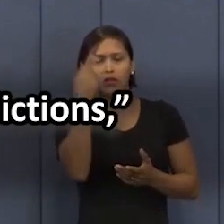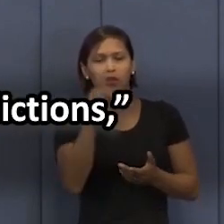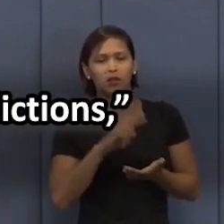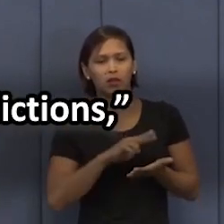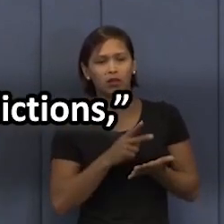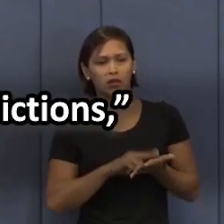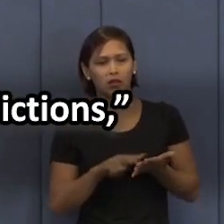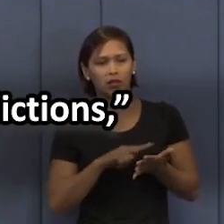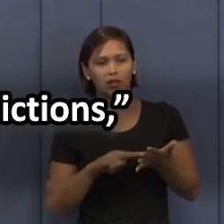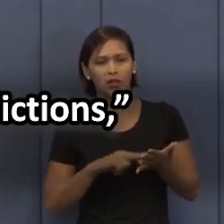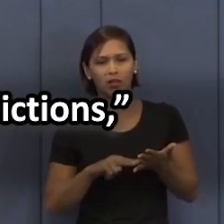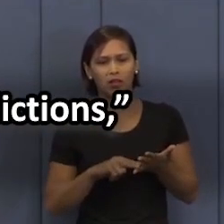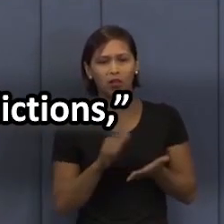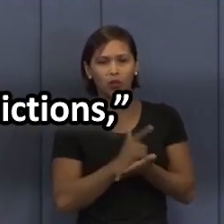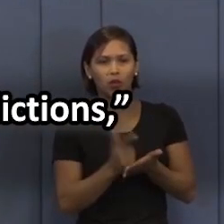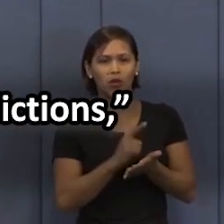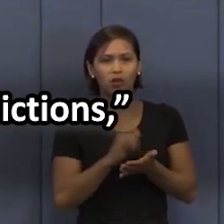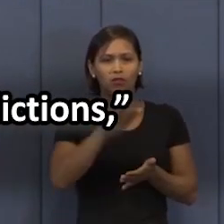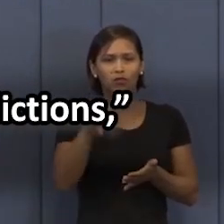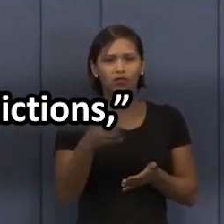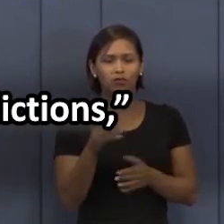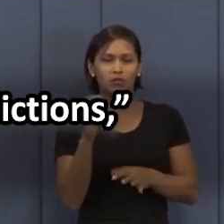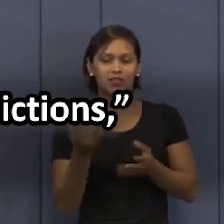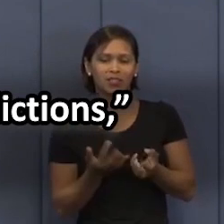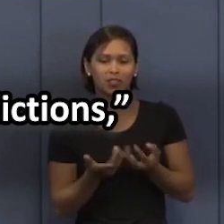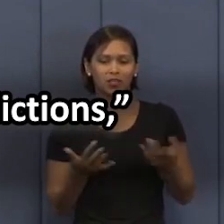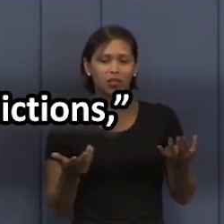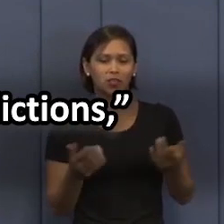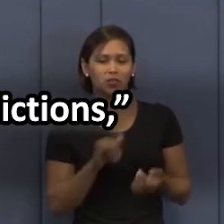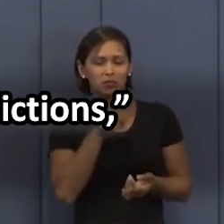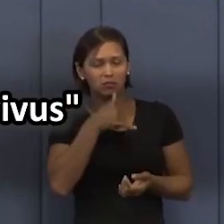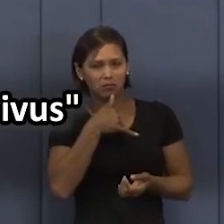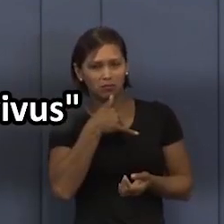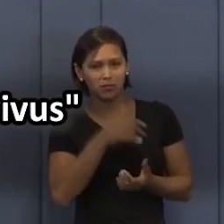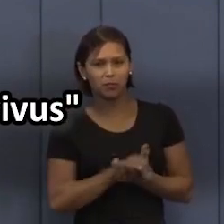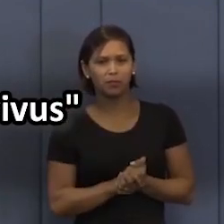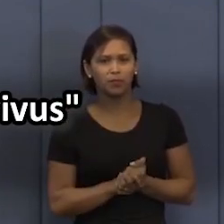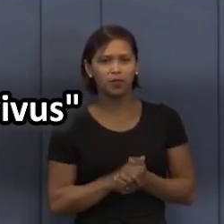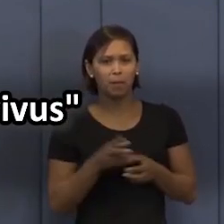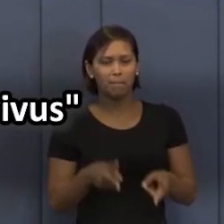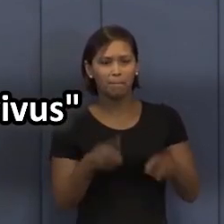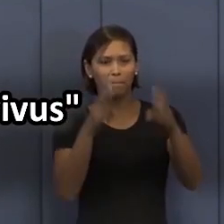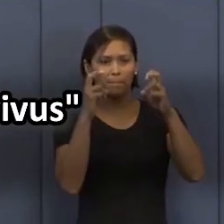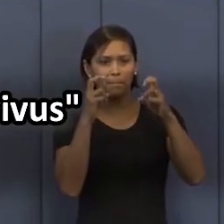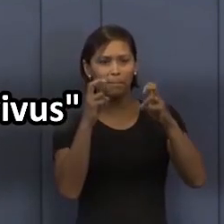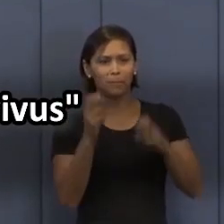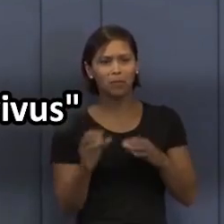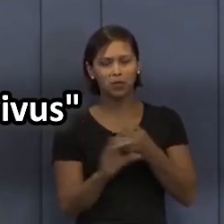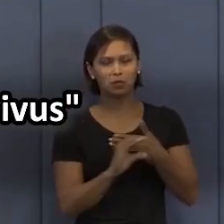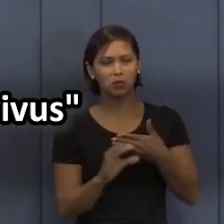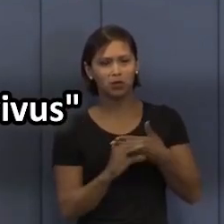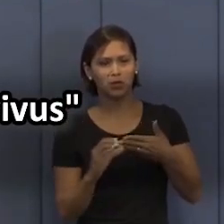Para quem leu a obra Jardim das Aflições, do professor Olavo de Carvalho, e identificou, no